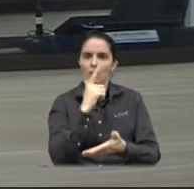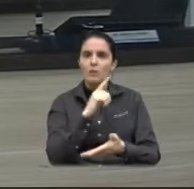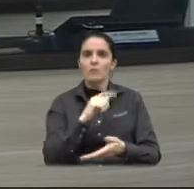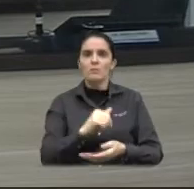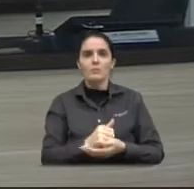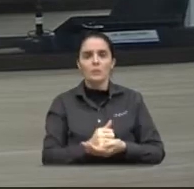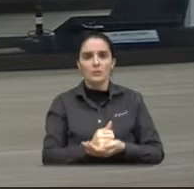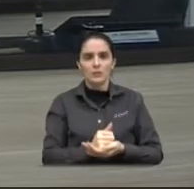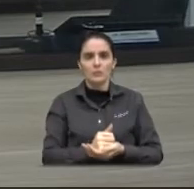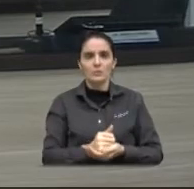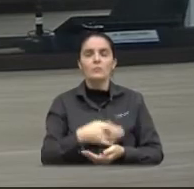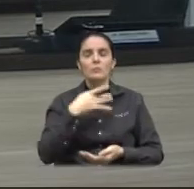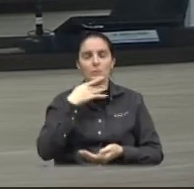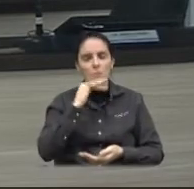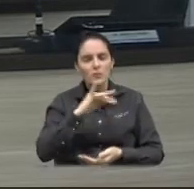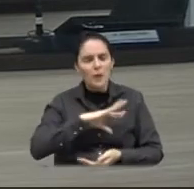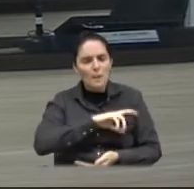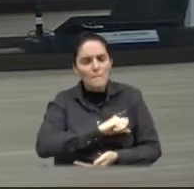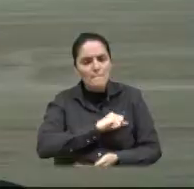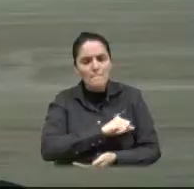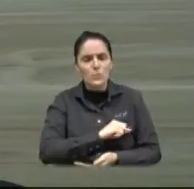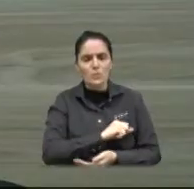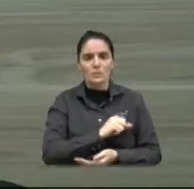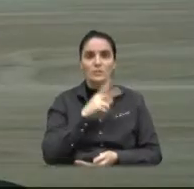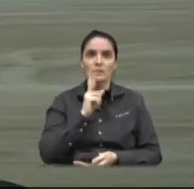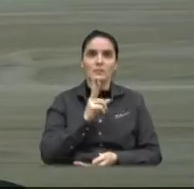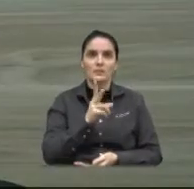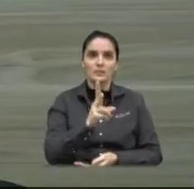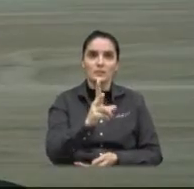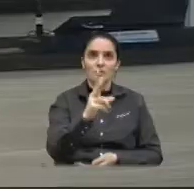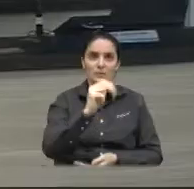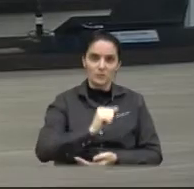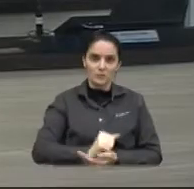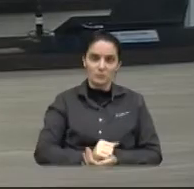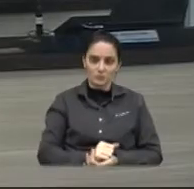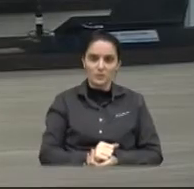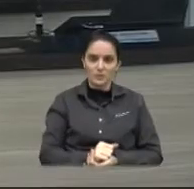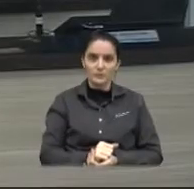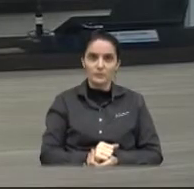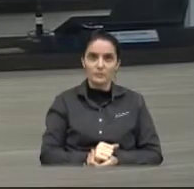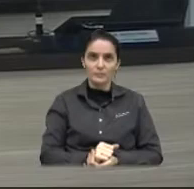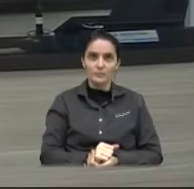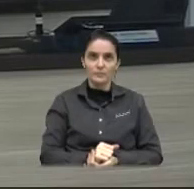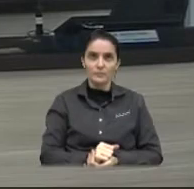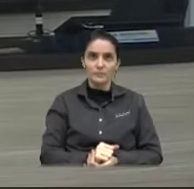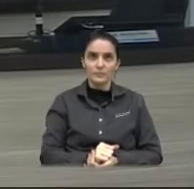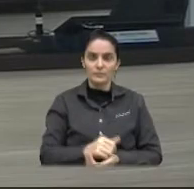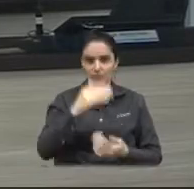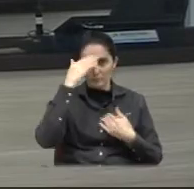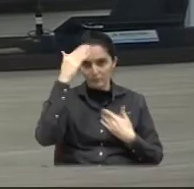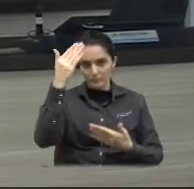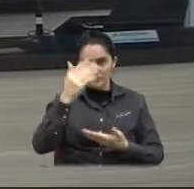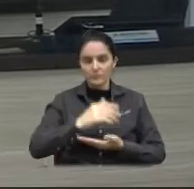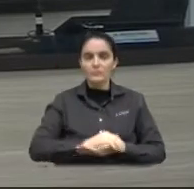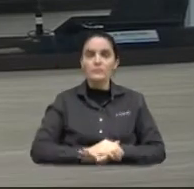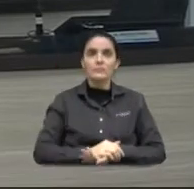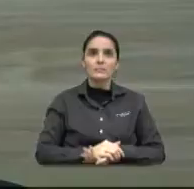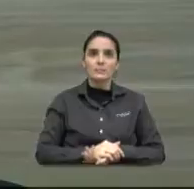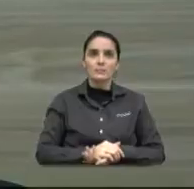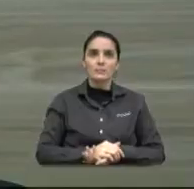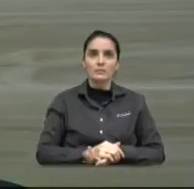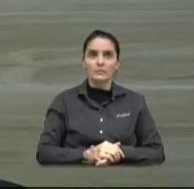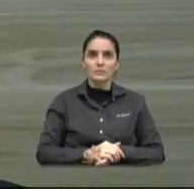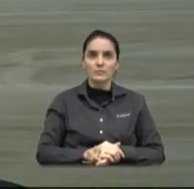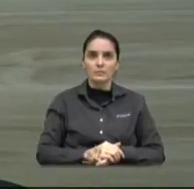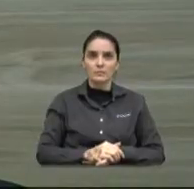porque responsável até o final pelo amor que nós temos nossos filhos brincadeira do méxico nem sempre